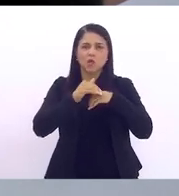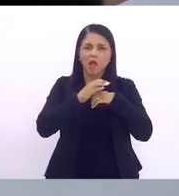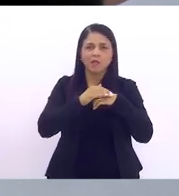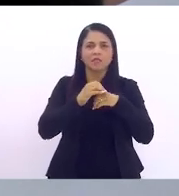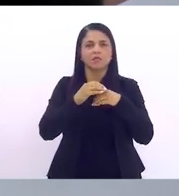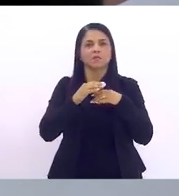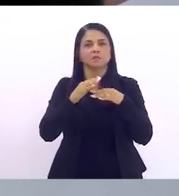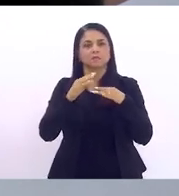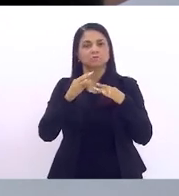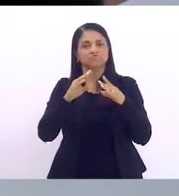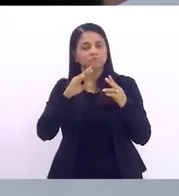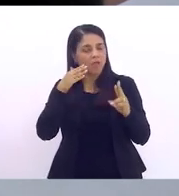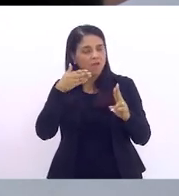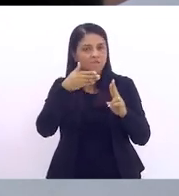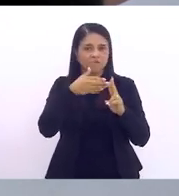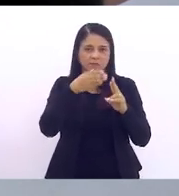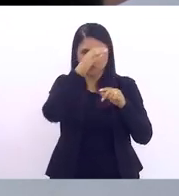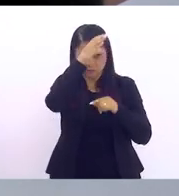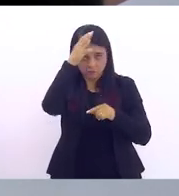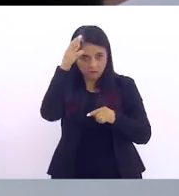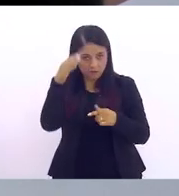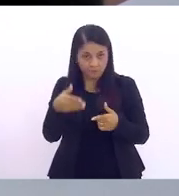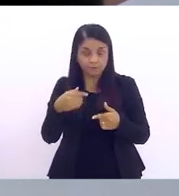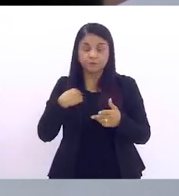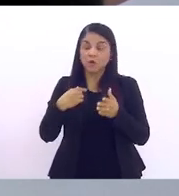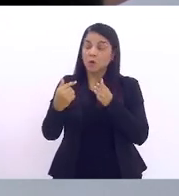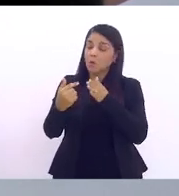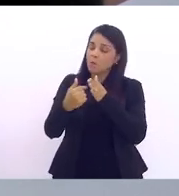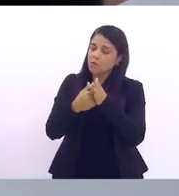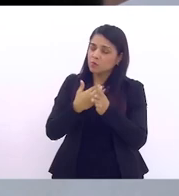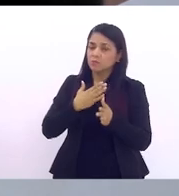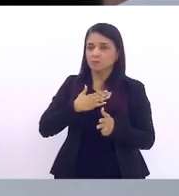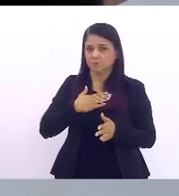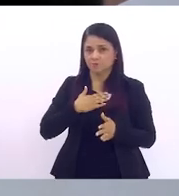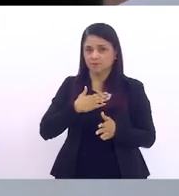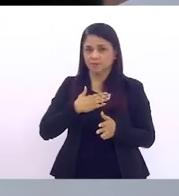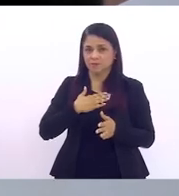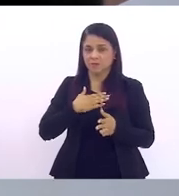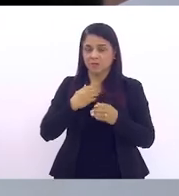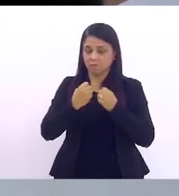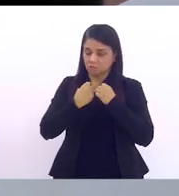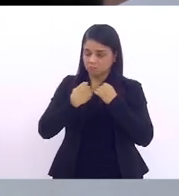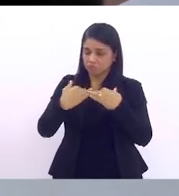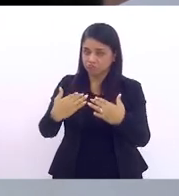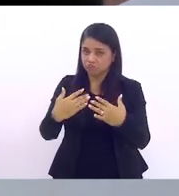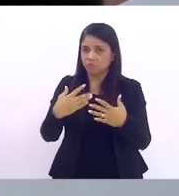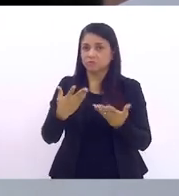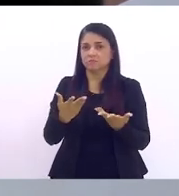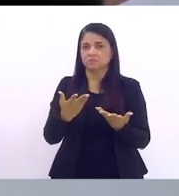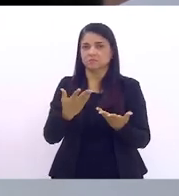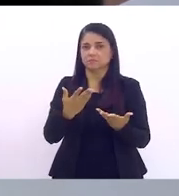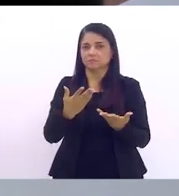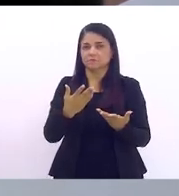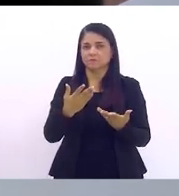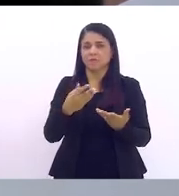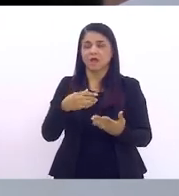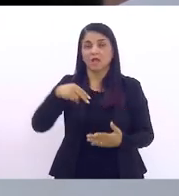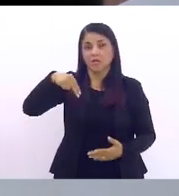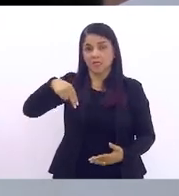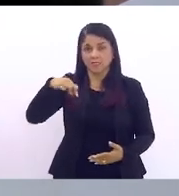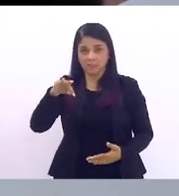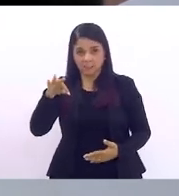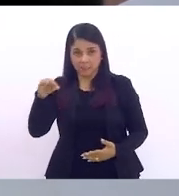cidadão Eu até me pergunto porque na última audiência que a gente teve a ntt falou que